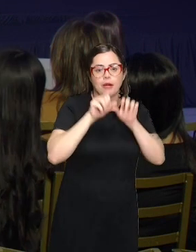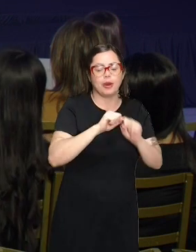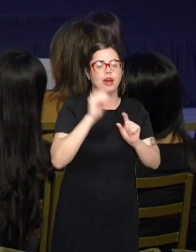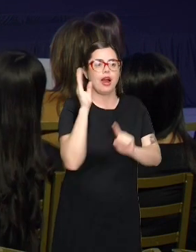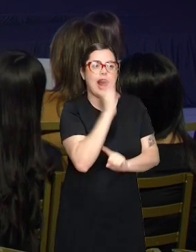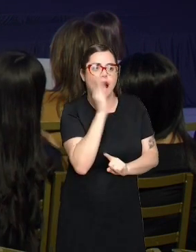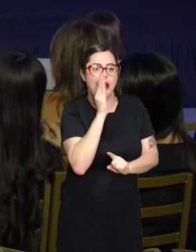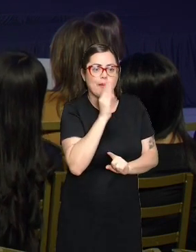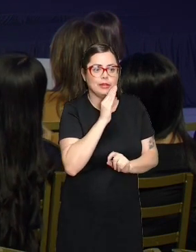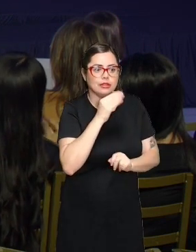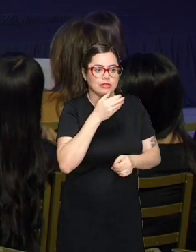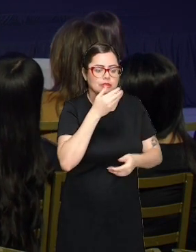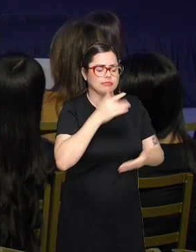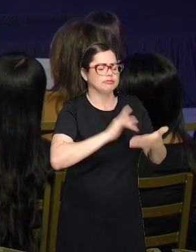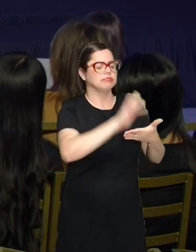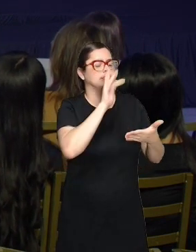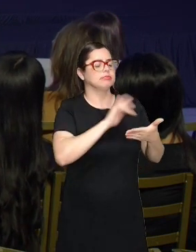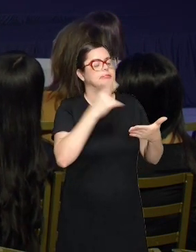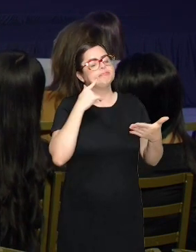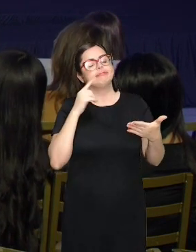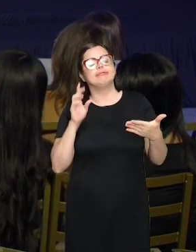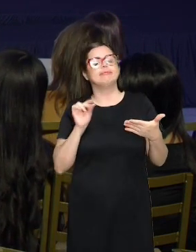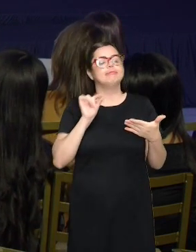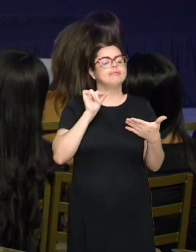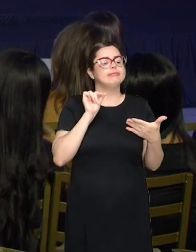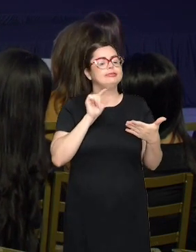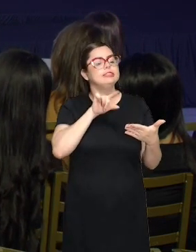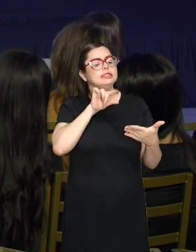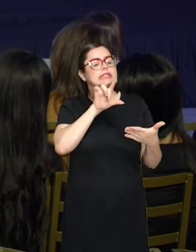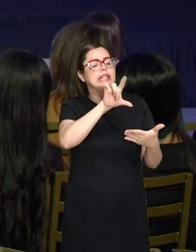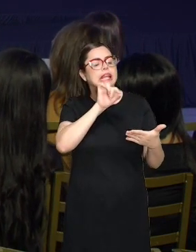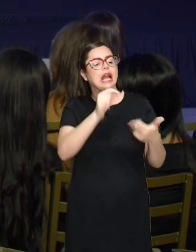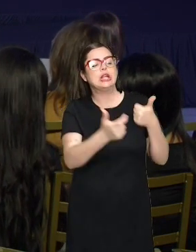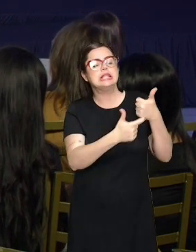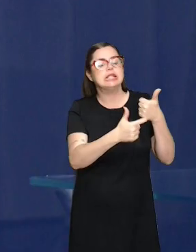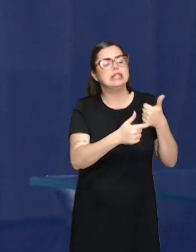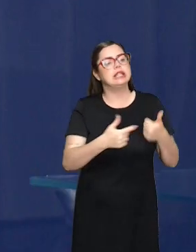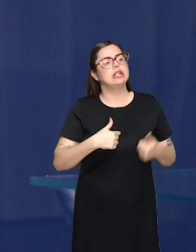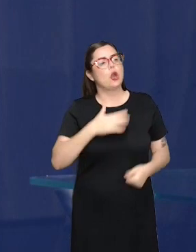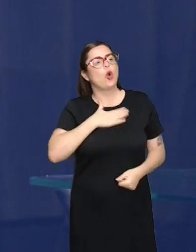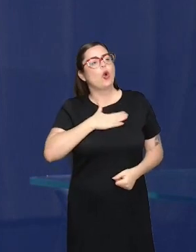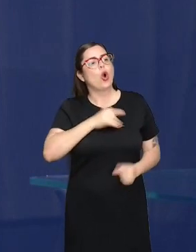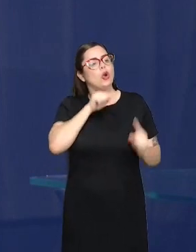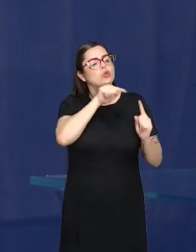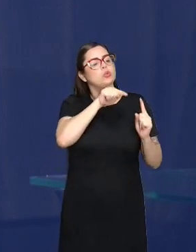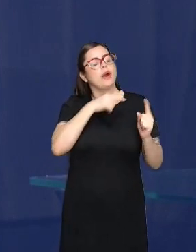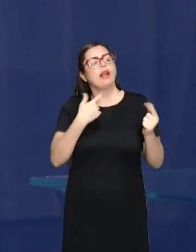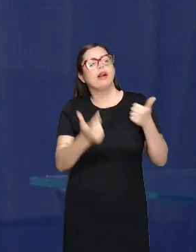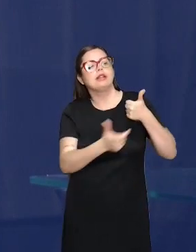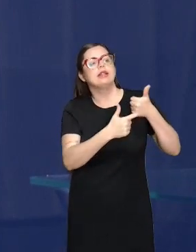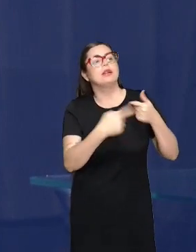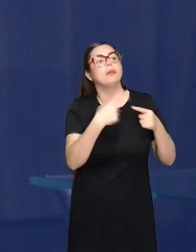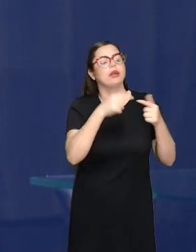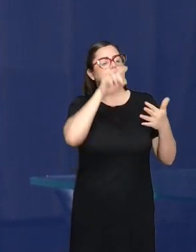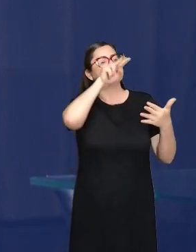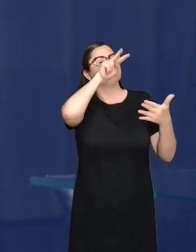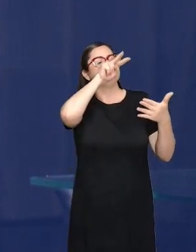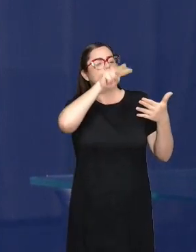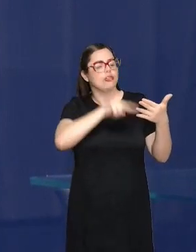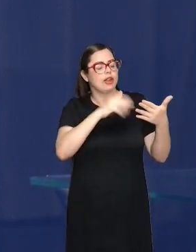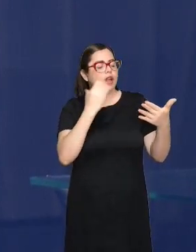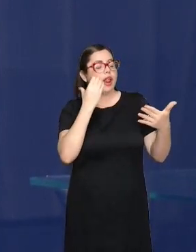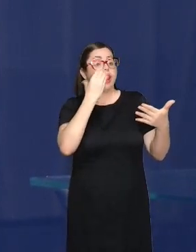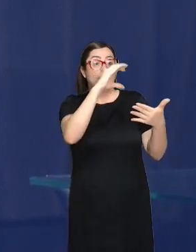mas a gente precisa entender quem é que eu quero seguir. Essa pessoa, eu admiro por quê? quando eu termino de ler um post dela, como é que eu me